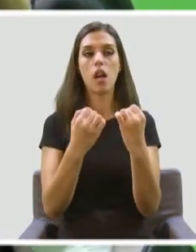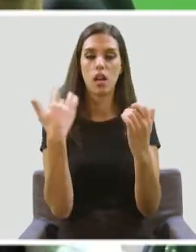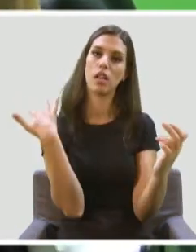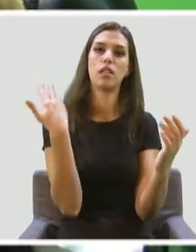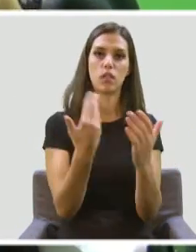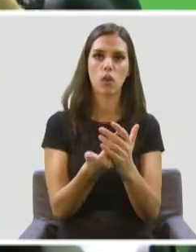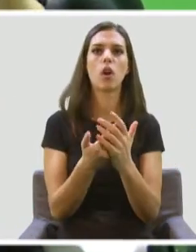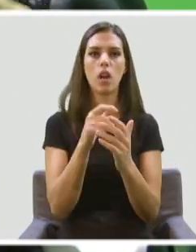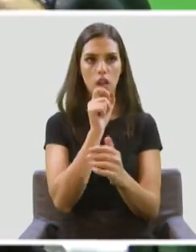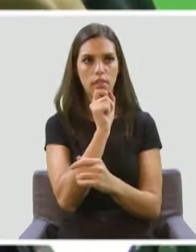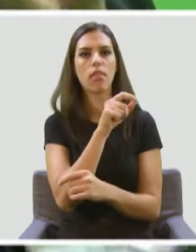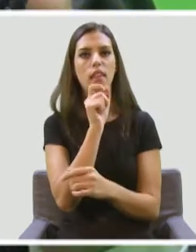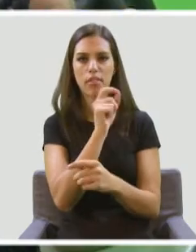sabido